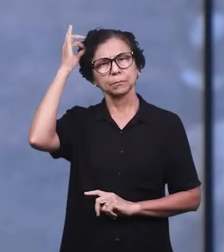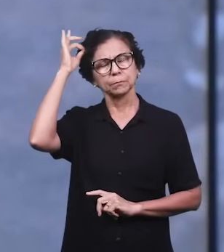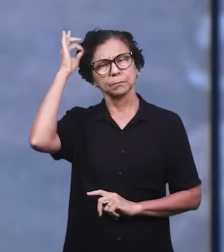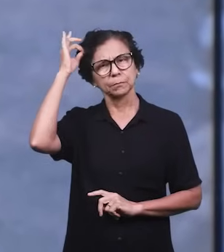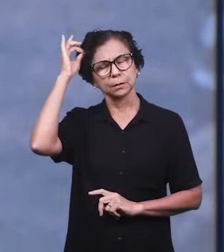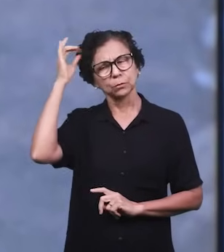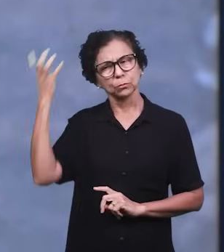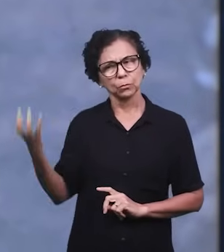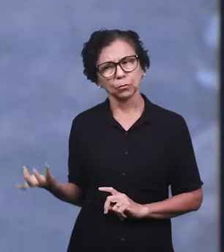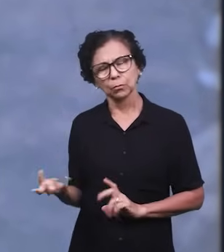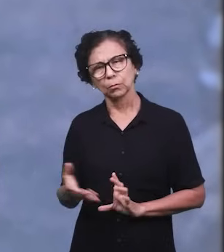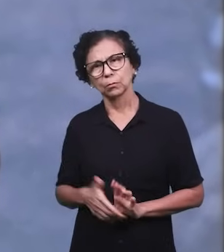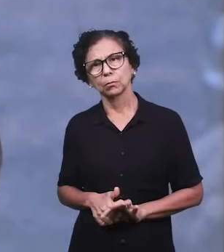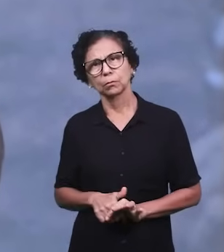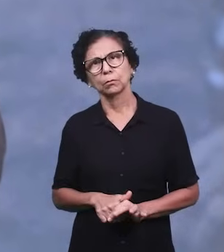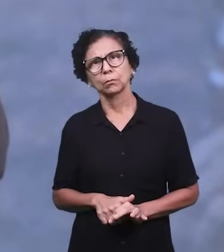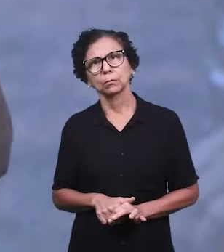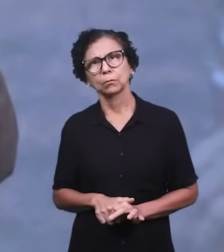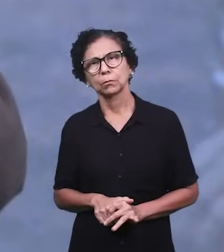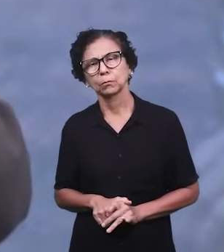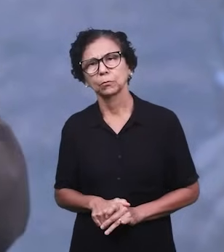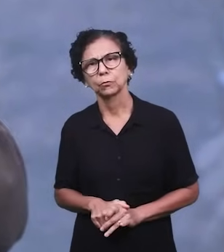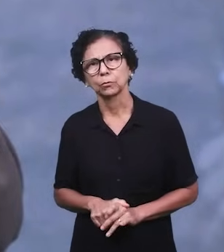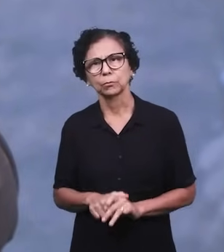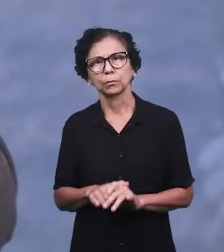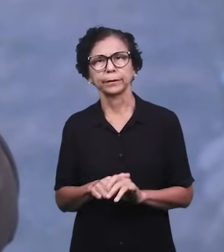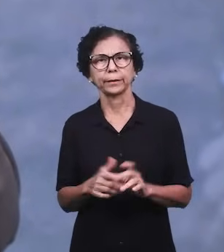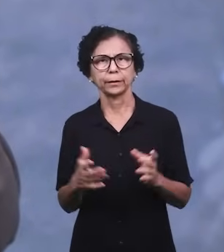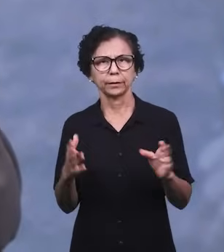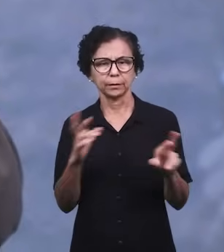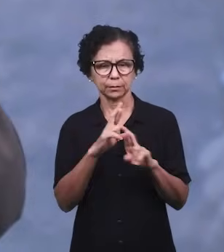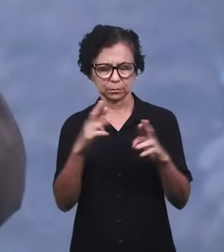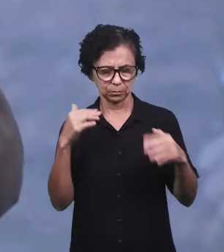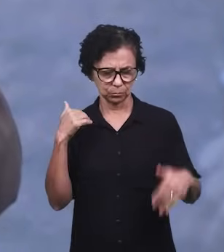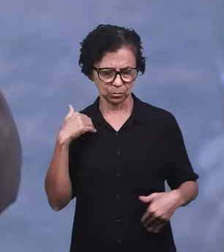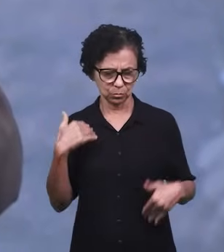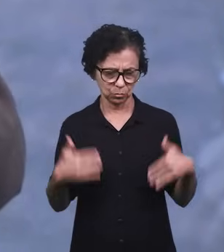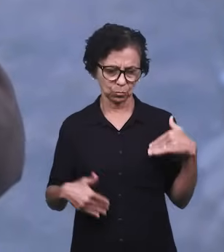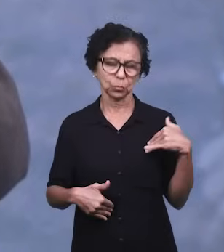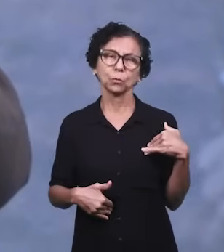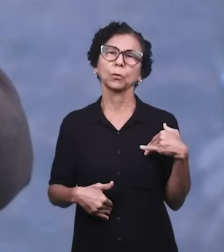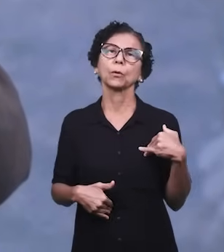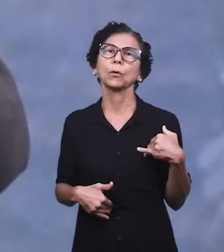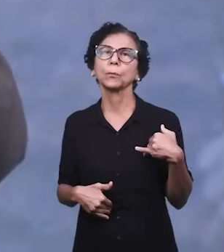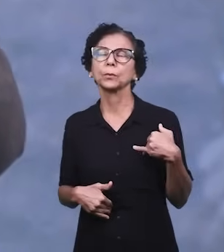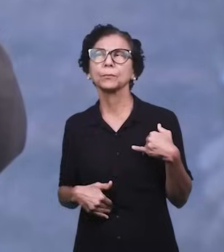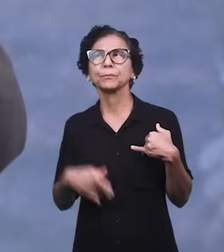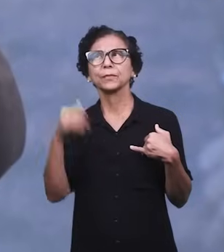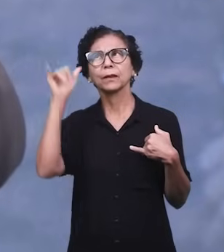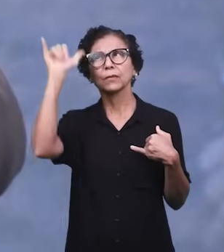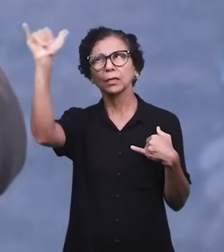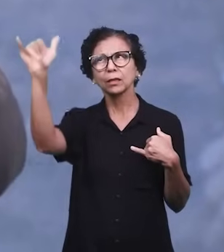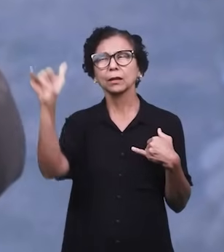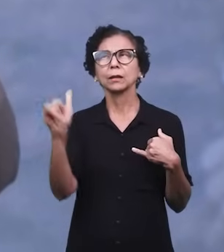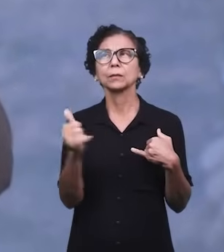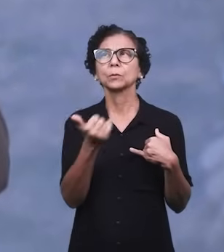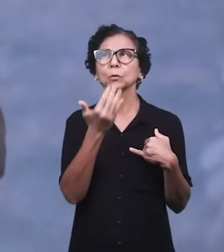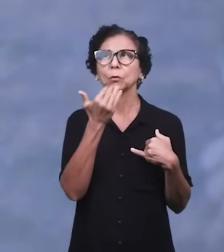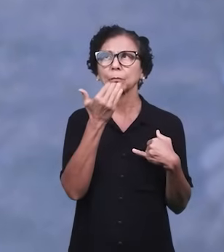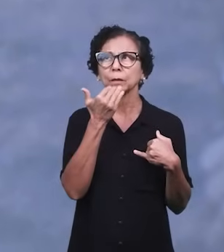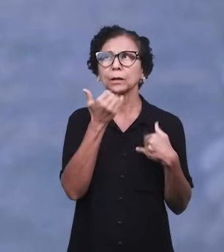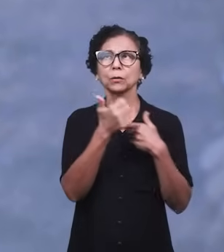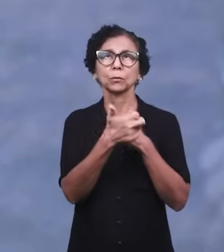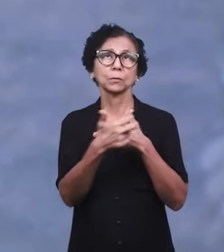ponto de vista do nosso corpo físico, nós evitamos determinadas coisas ou